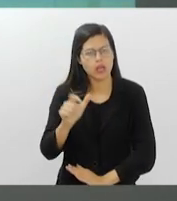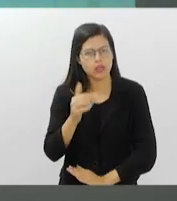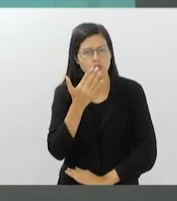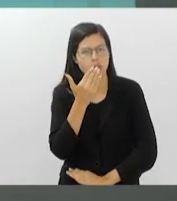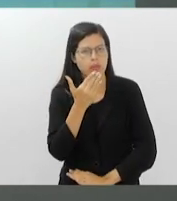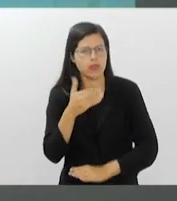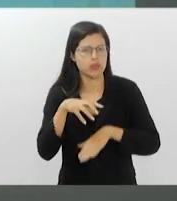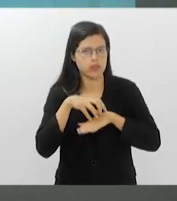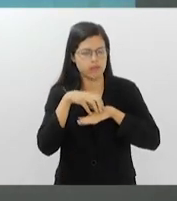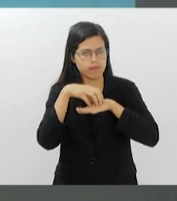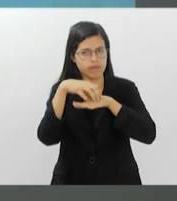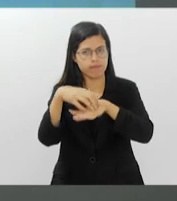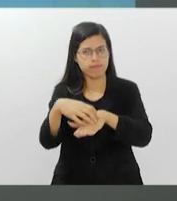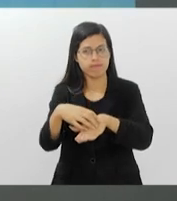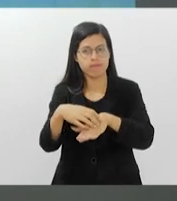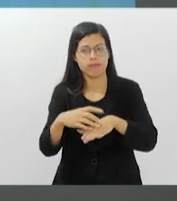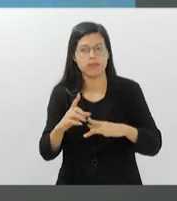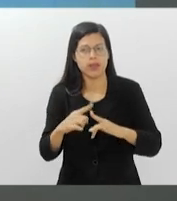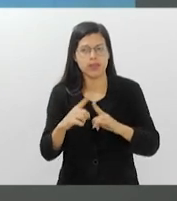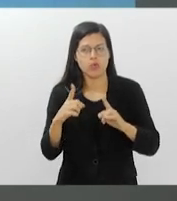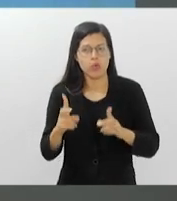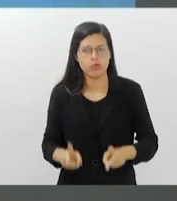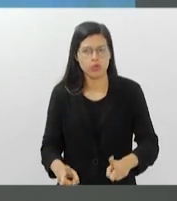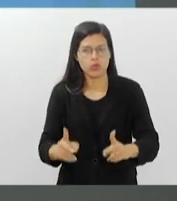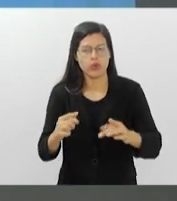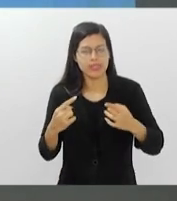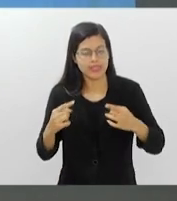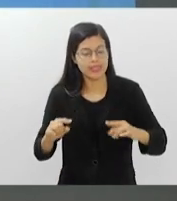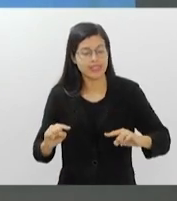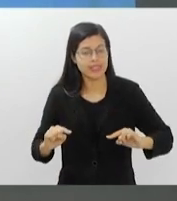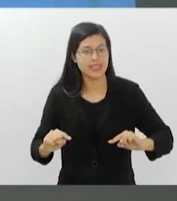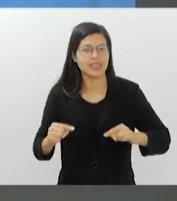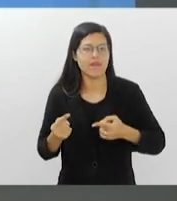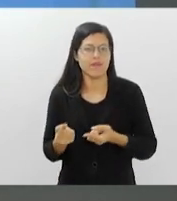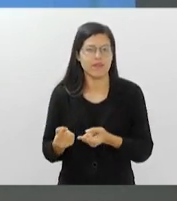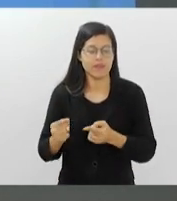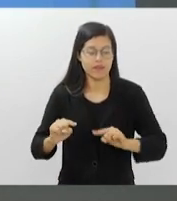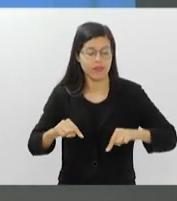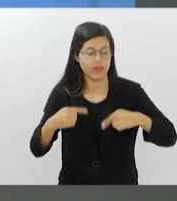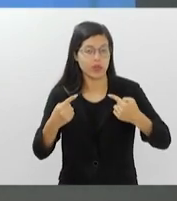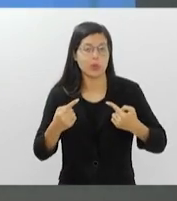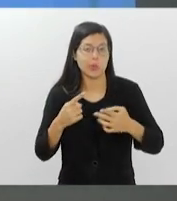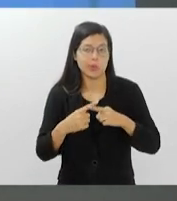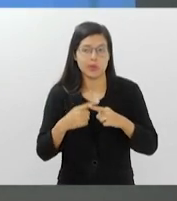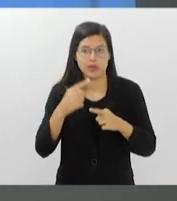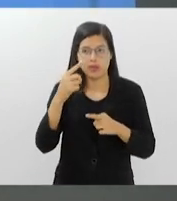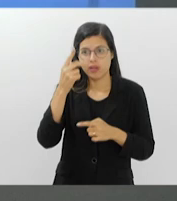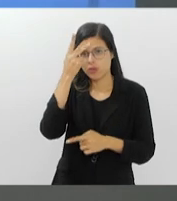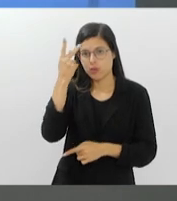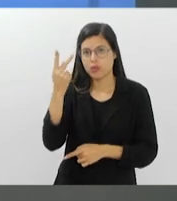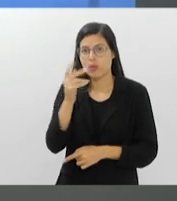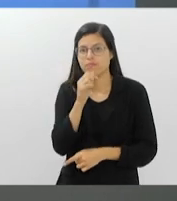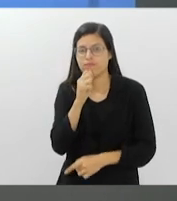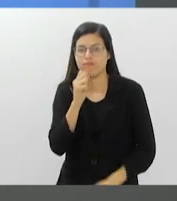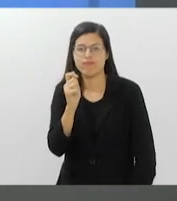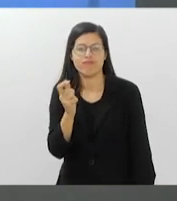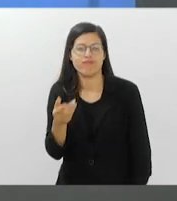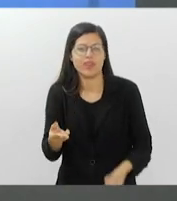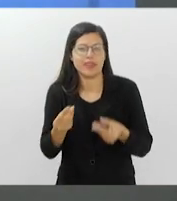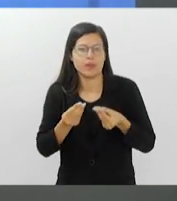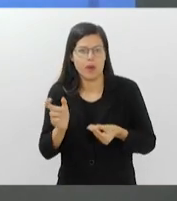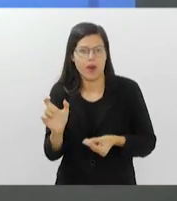transporte eh mas ainda temos desafios porque as pessoas estão em tratamento e Ainda não receberam esse cartão e como que você faz o tratamento se você não tem o que